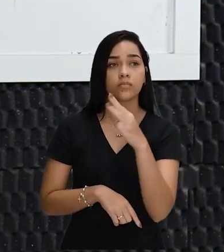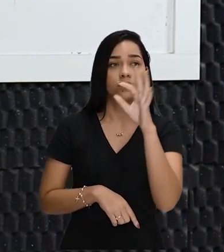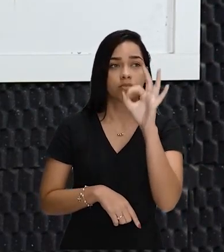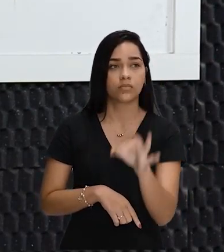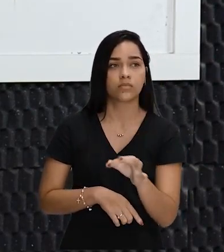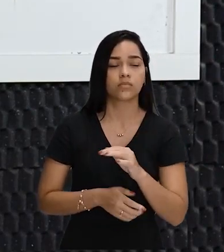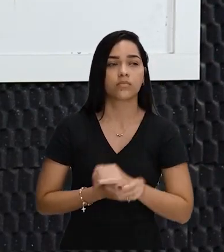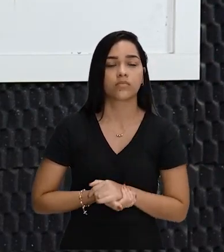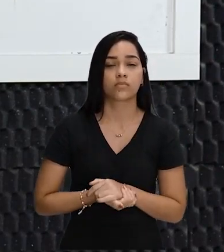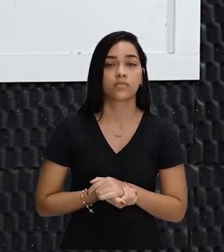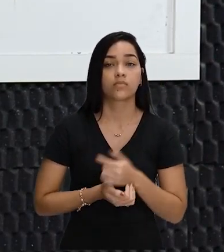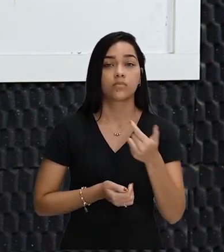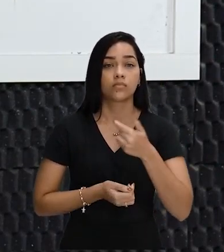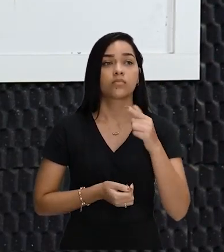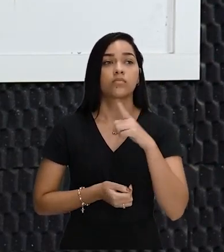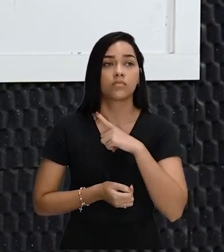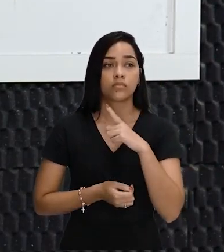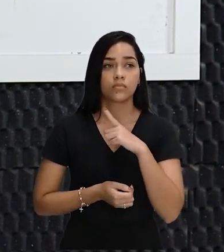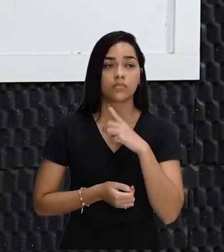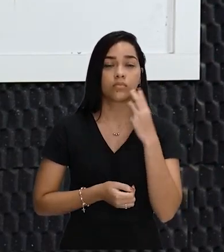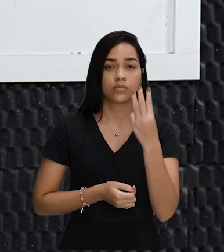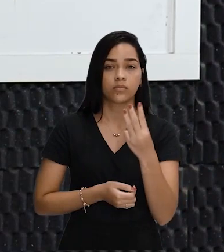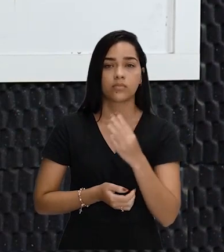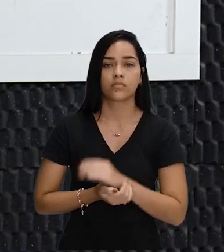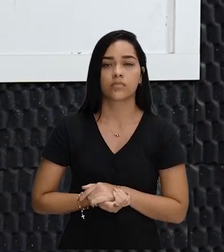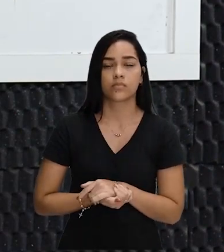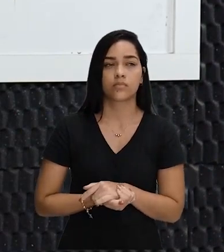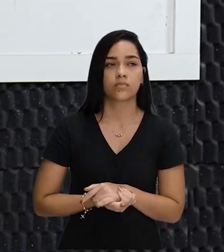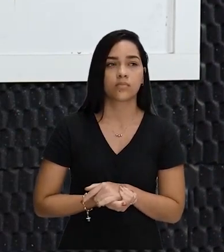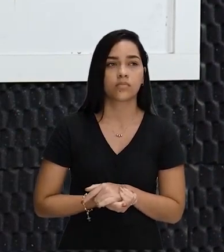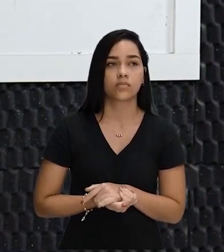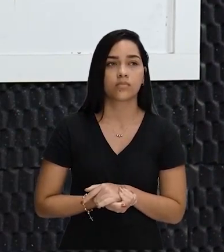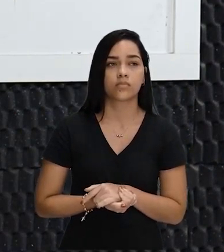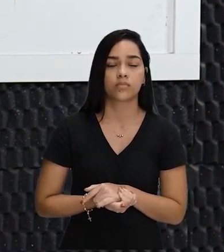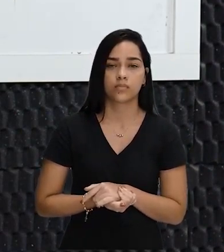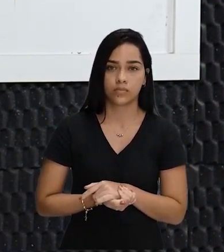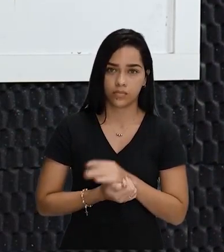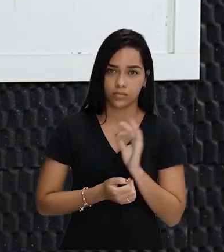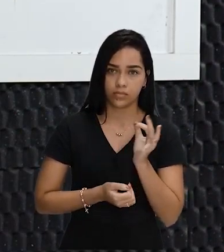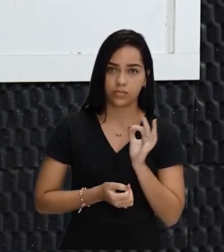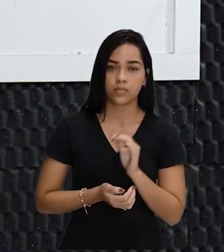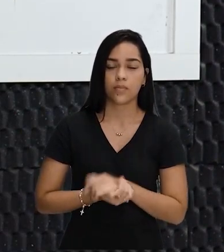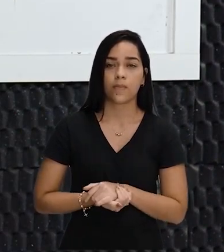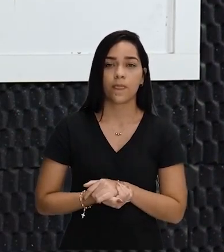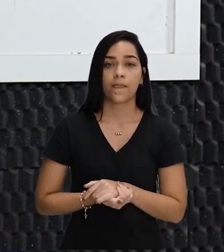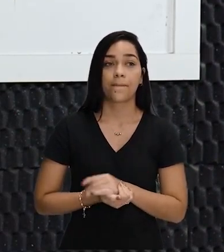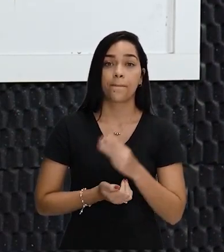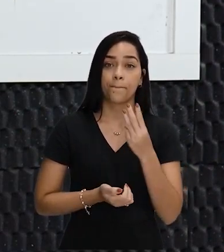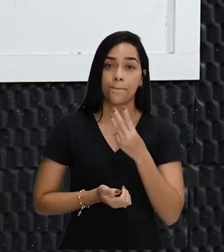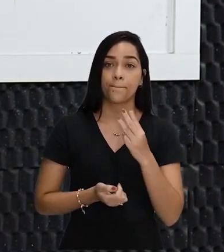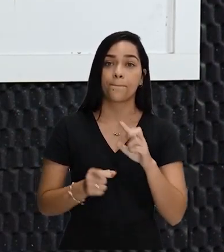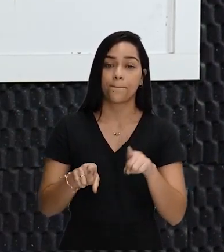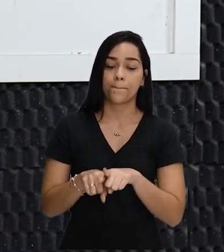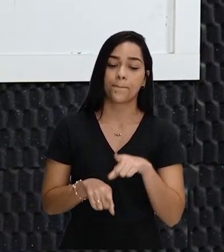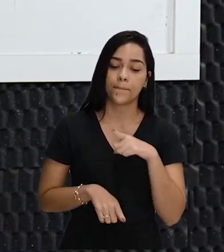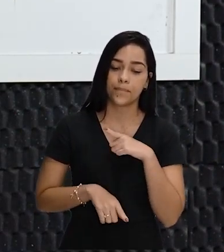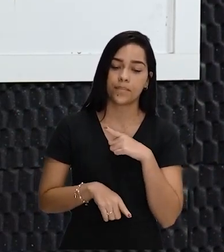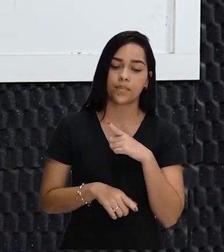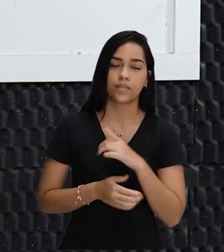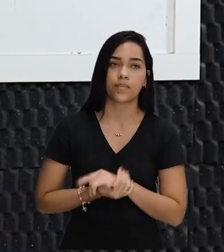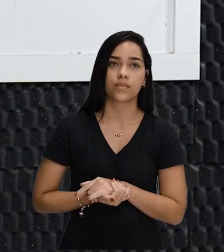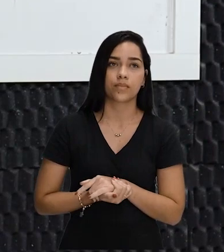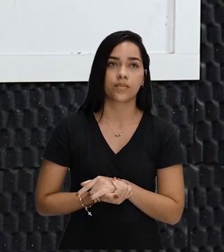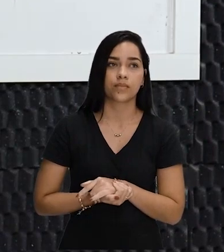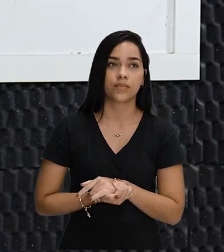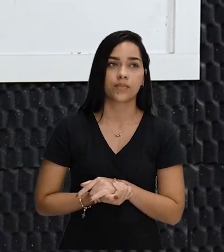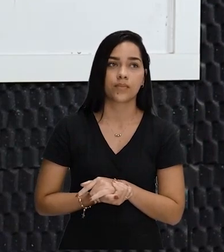opções a segunda questão também você tem três opções certo a terceira questão também você tem